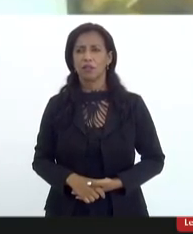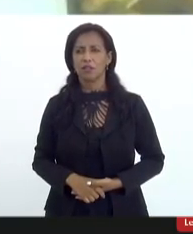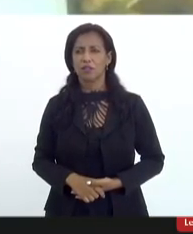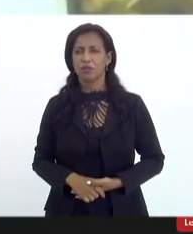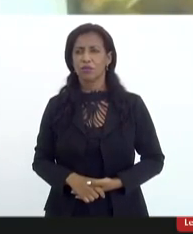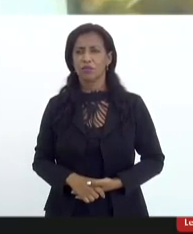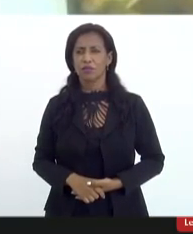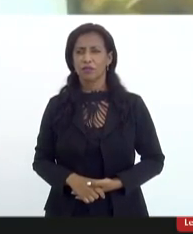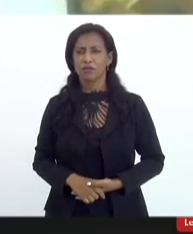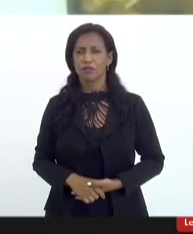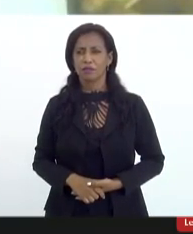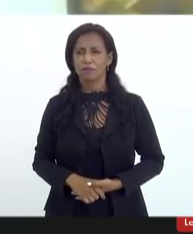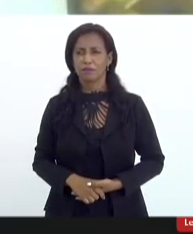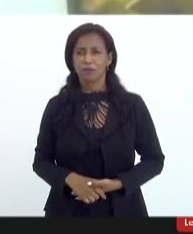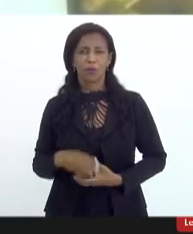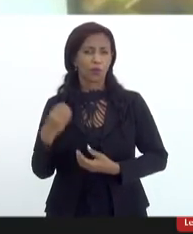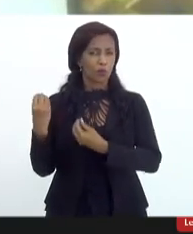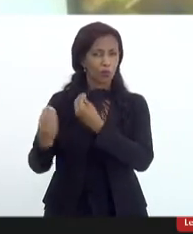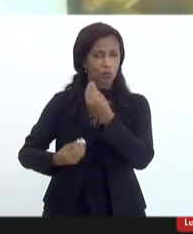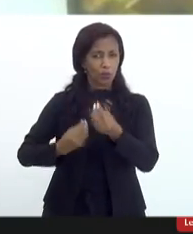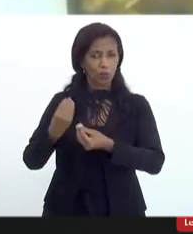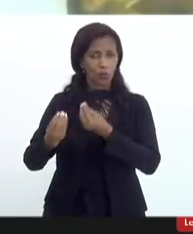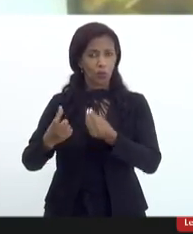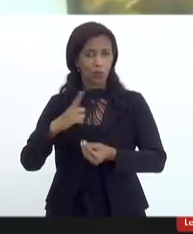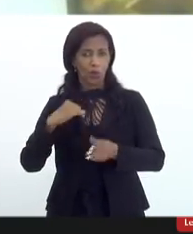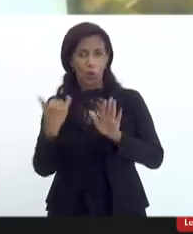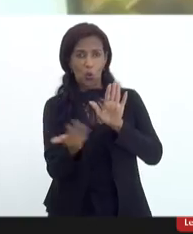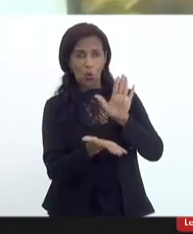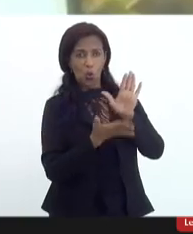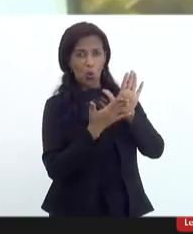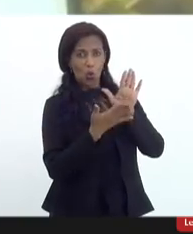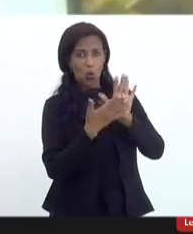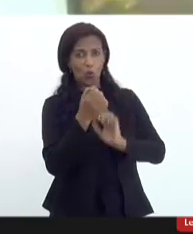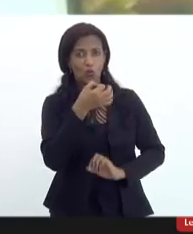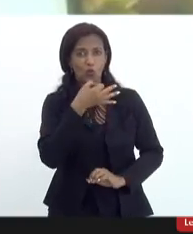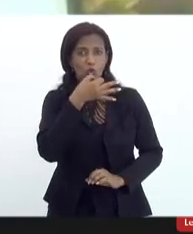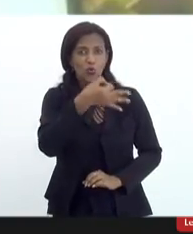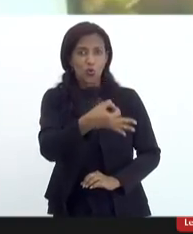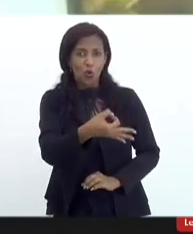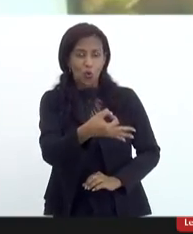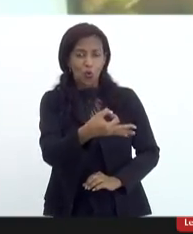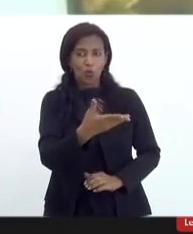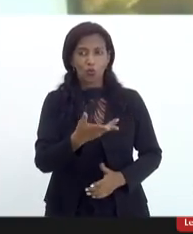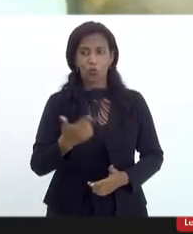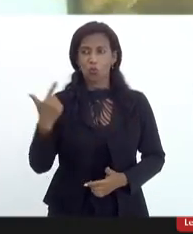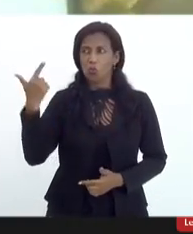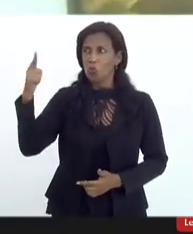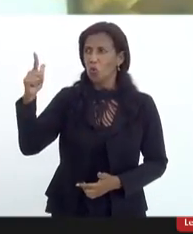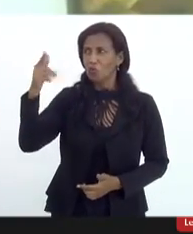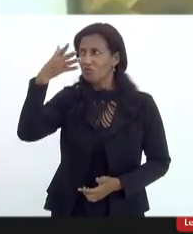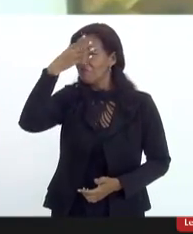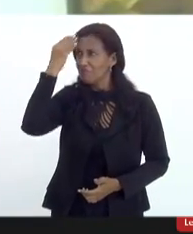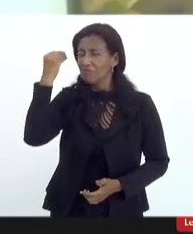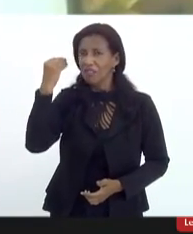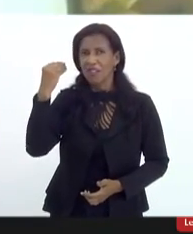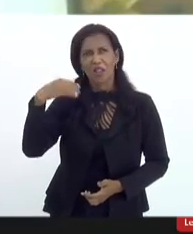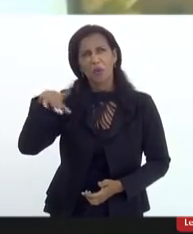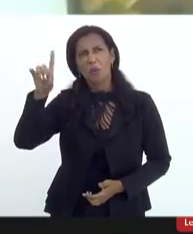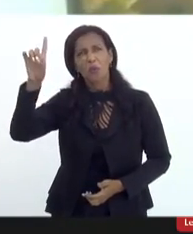como tem o Louvor Som, por exemplo, e mais um outro, não sei o que, com